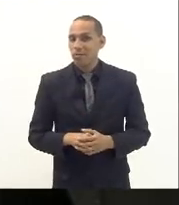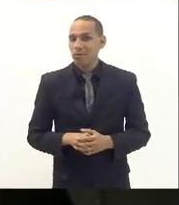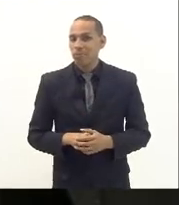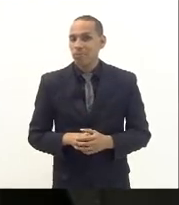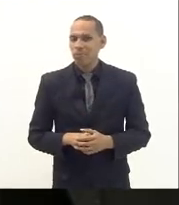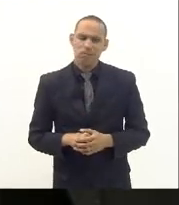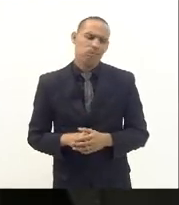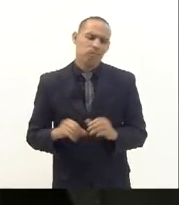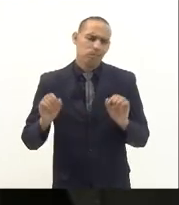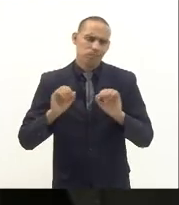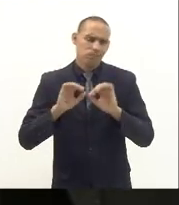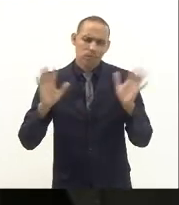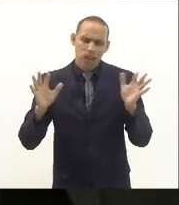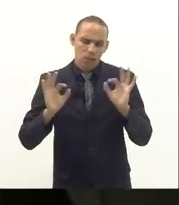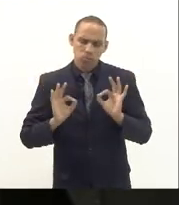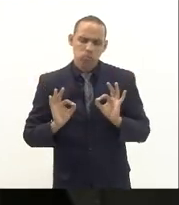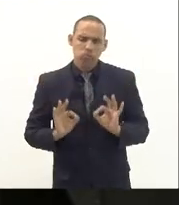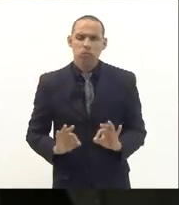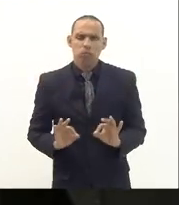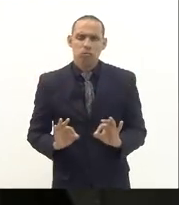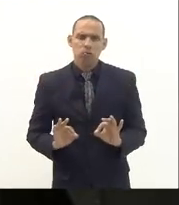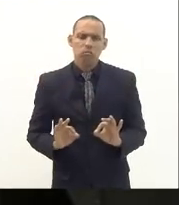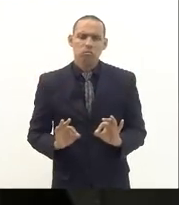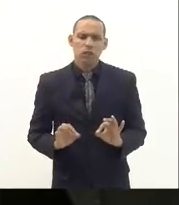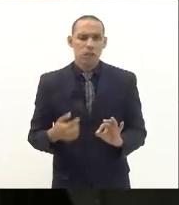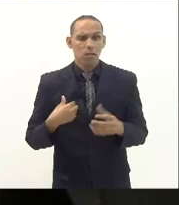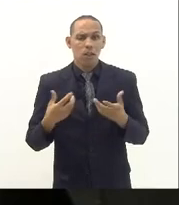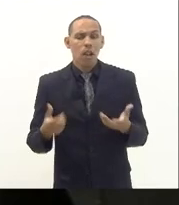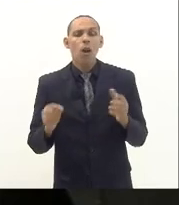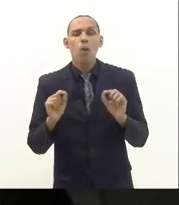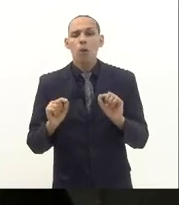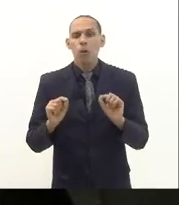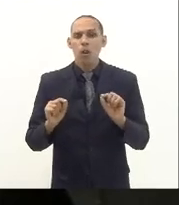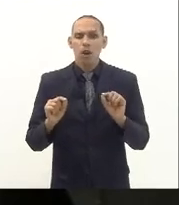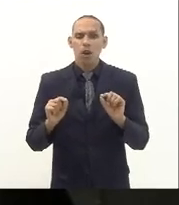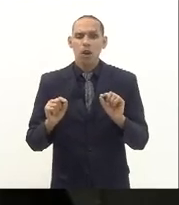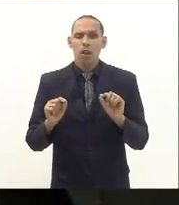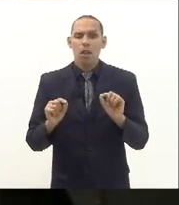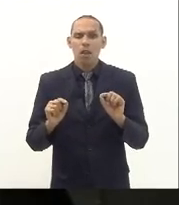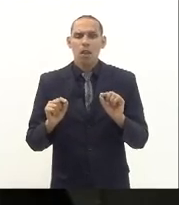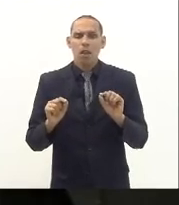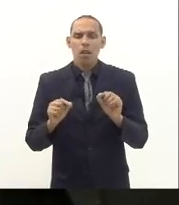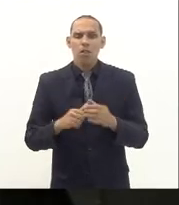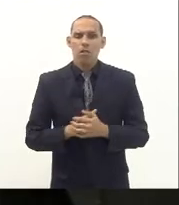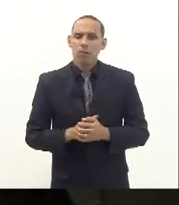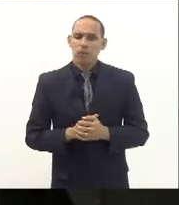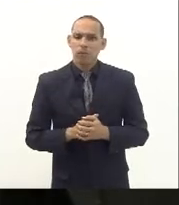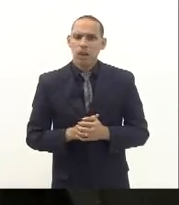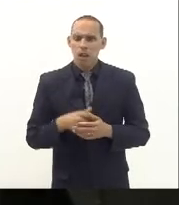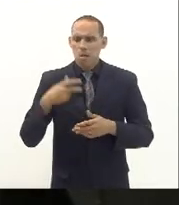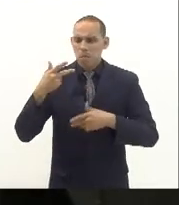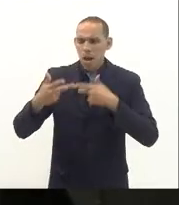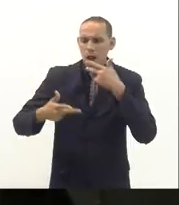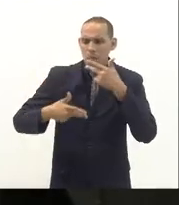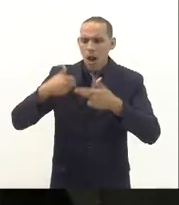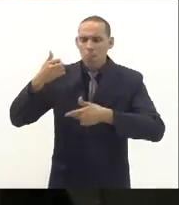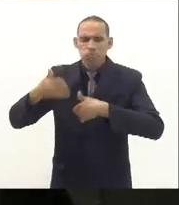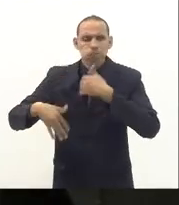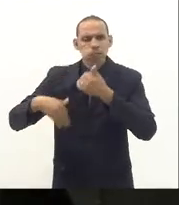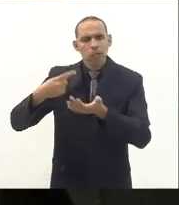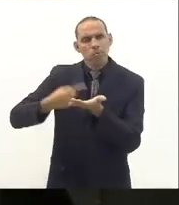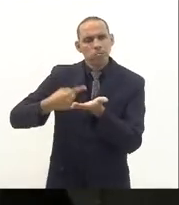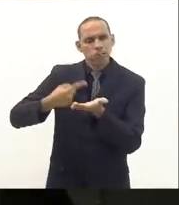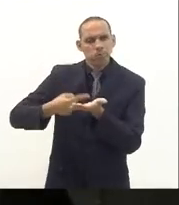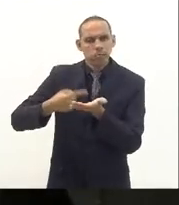é claro que é justo e quero muito que tudo aquilo que é dito que é